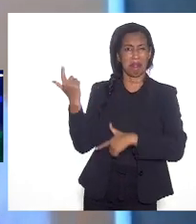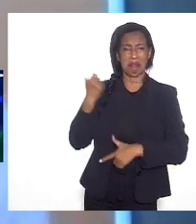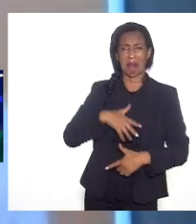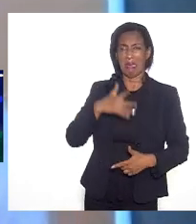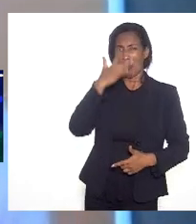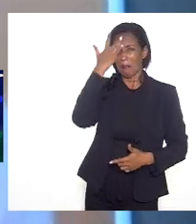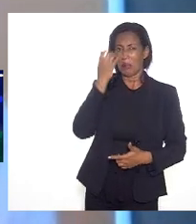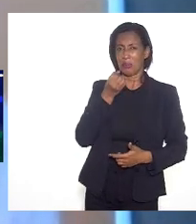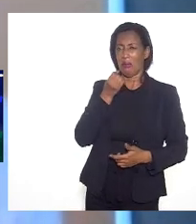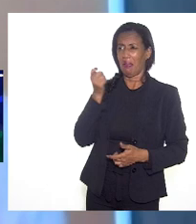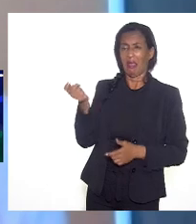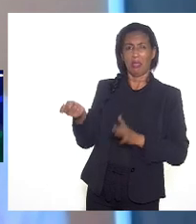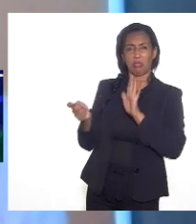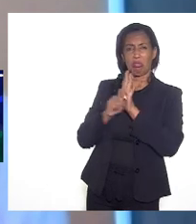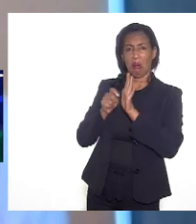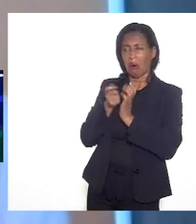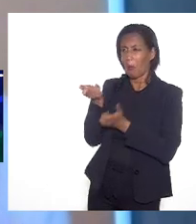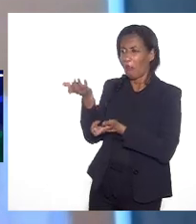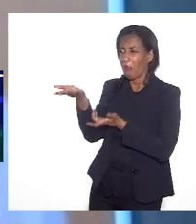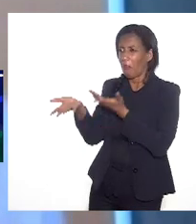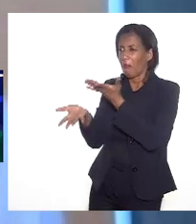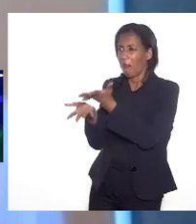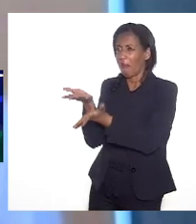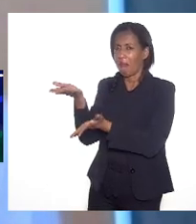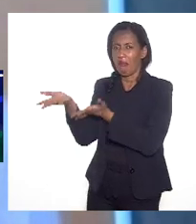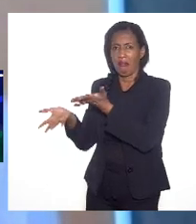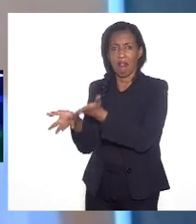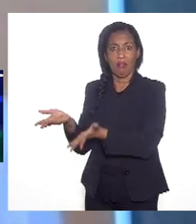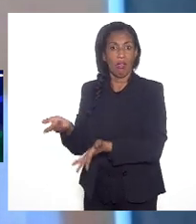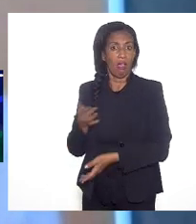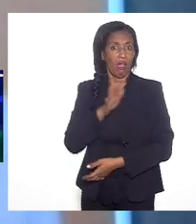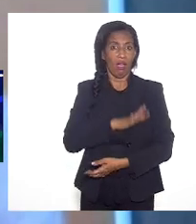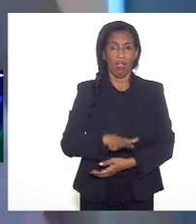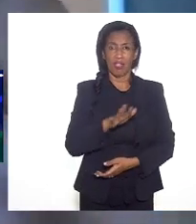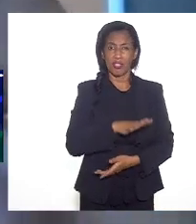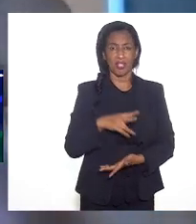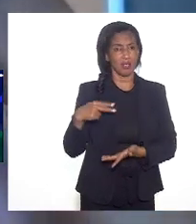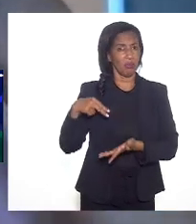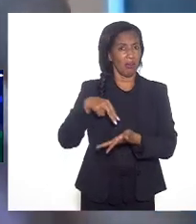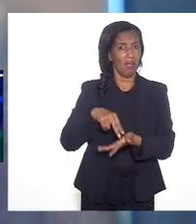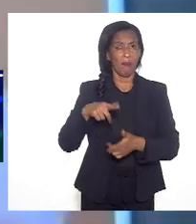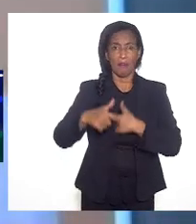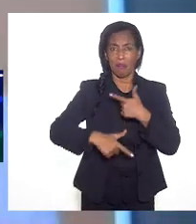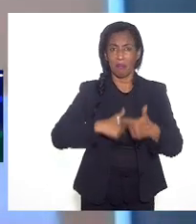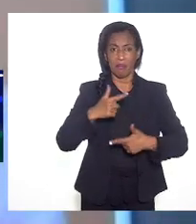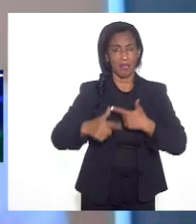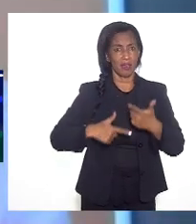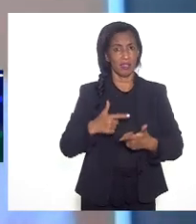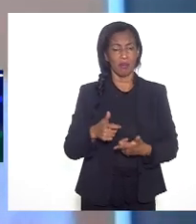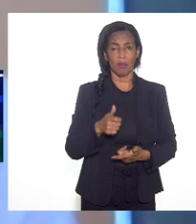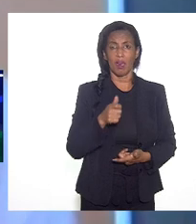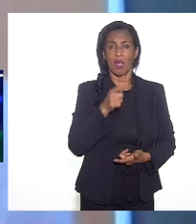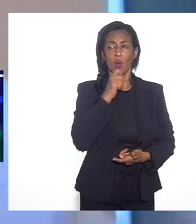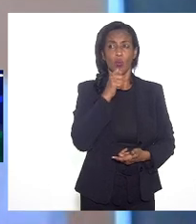podem oferecer drogas para essas crianças, ou seja, as crianças são colocadas para trabalhar sem ter